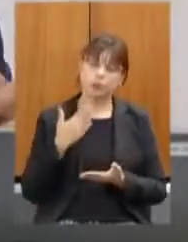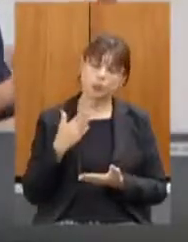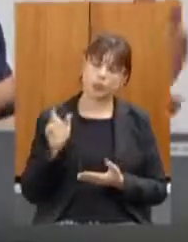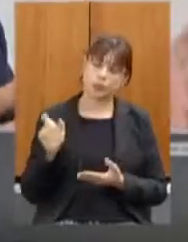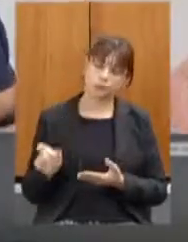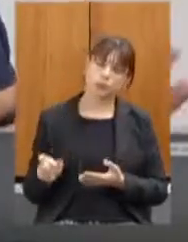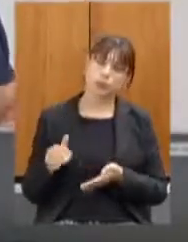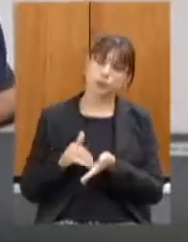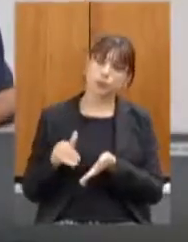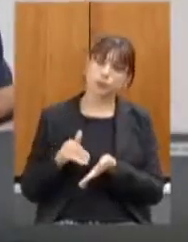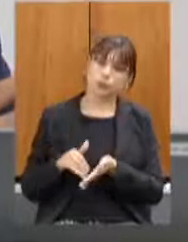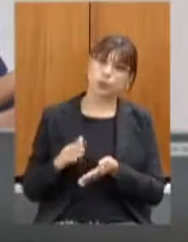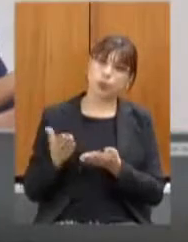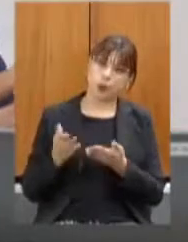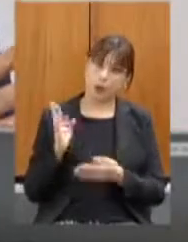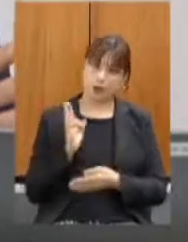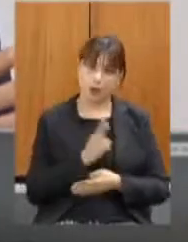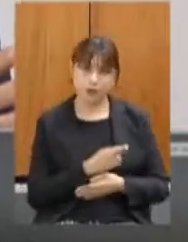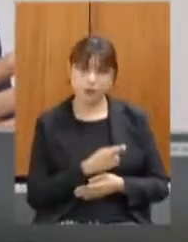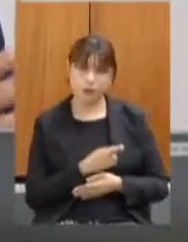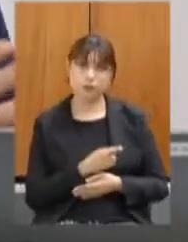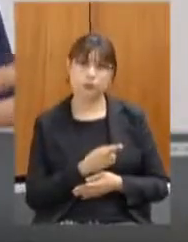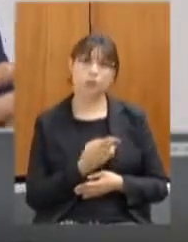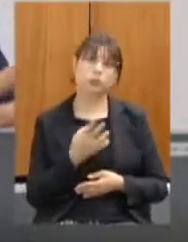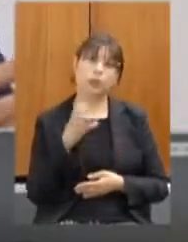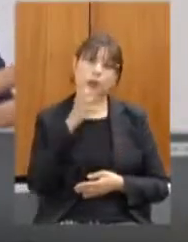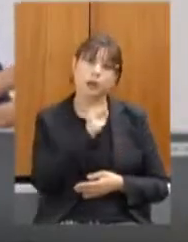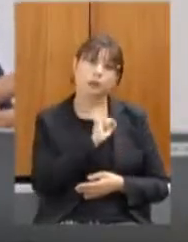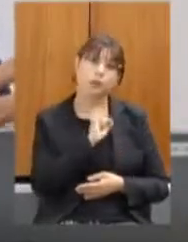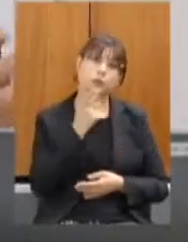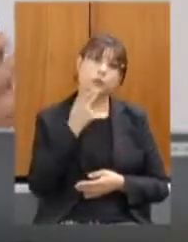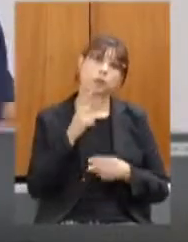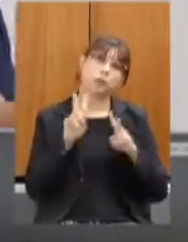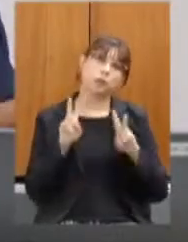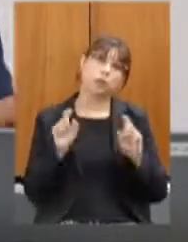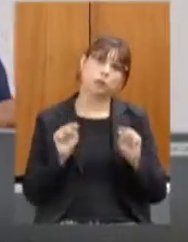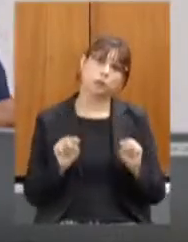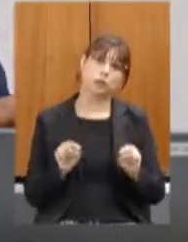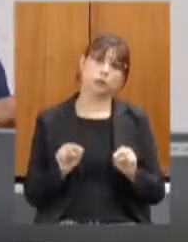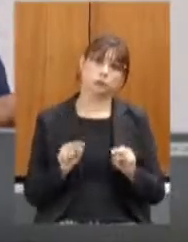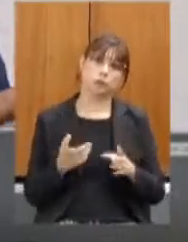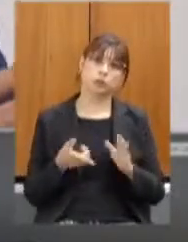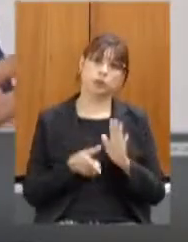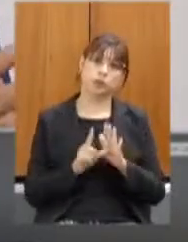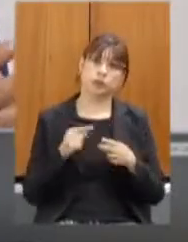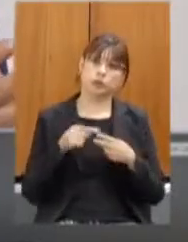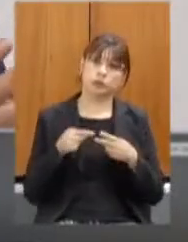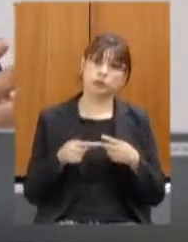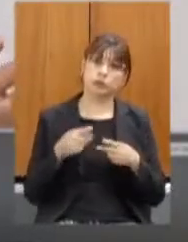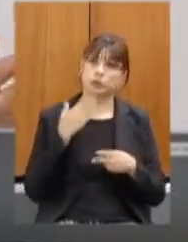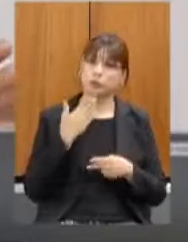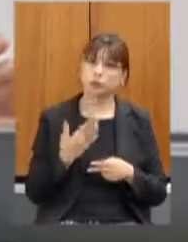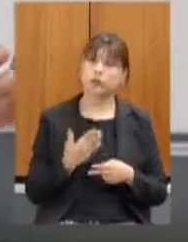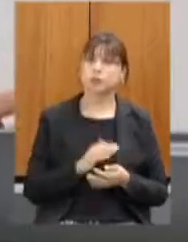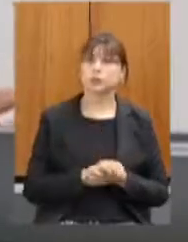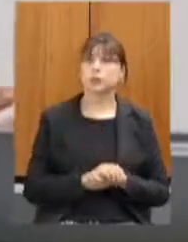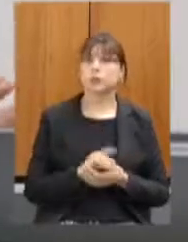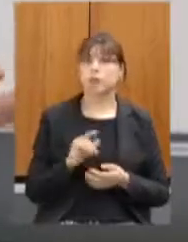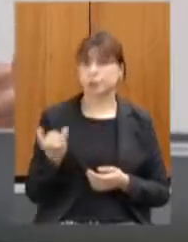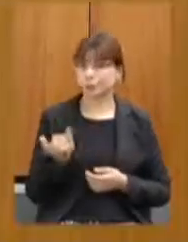pudesse na sua resposta de ser rápido os comentários respeito dessas demandas que são